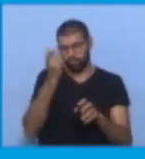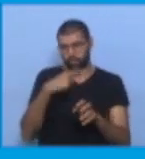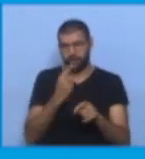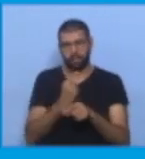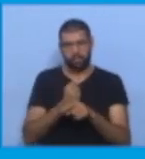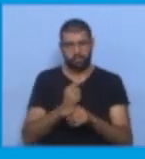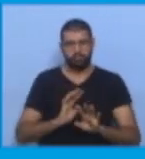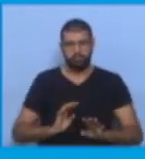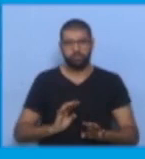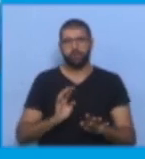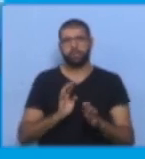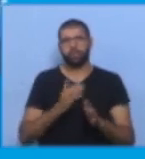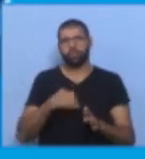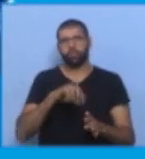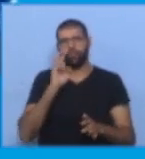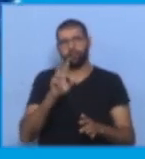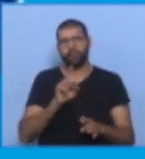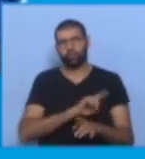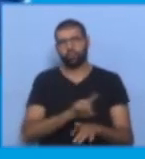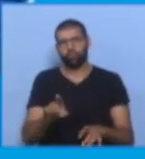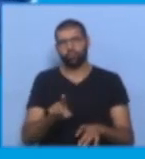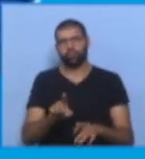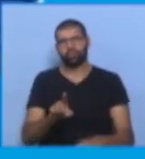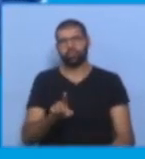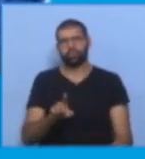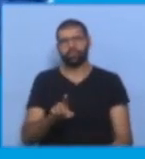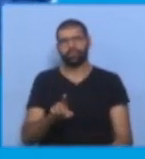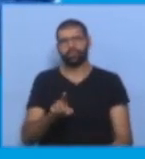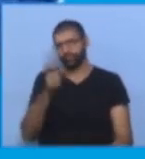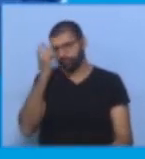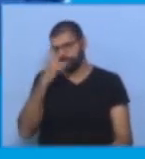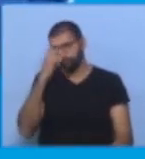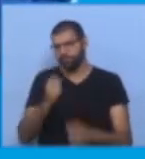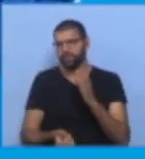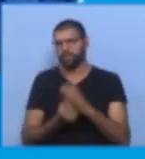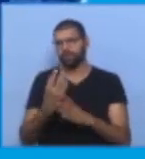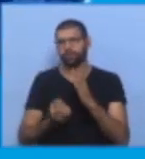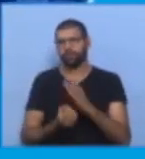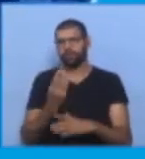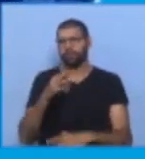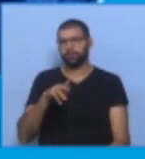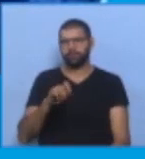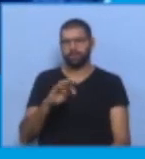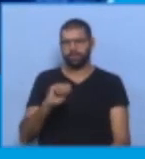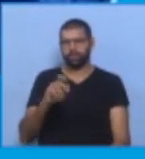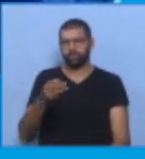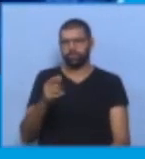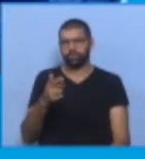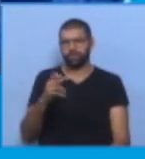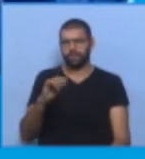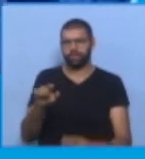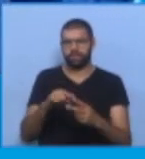narrativa encontram-se, todos eles, em narrativas de criação mesopotâmicas,